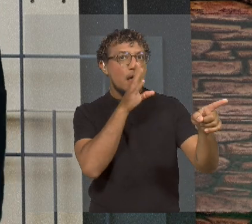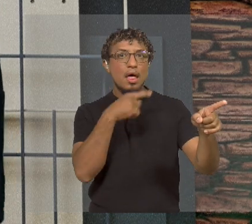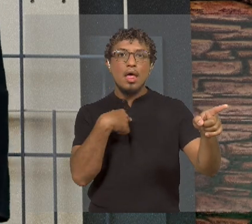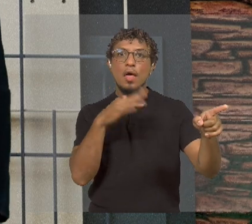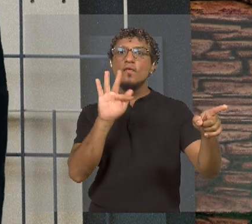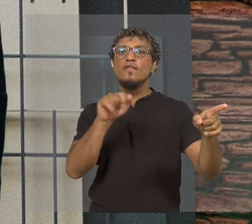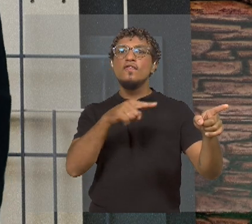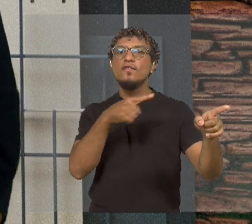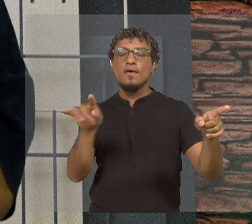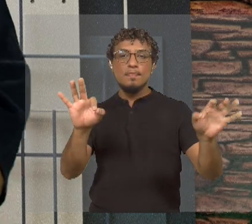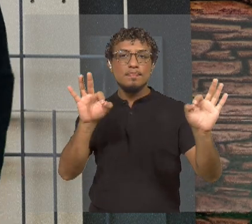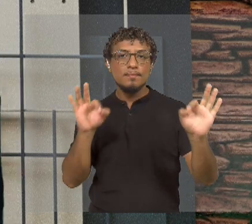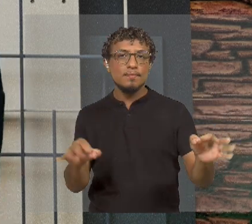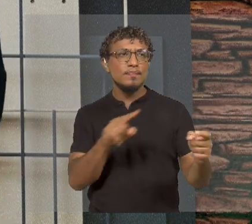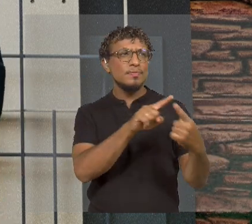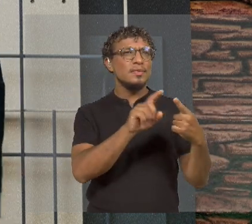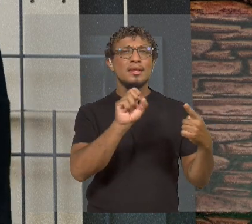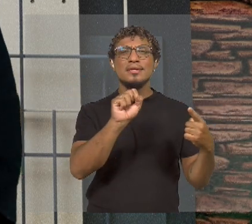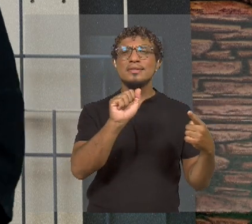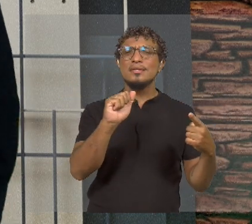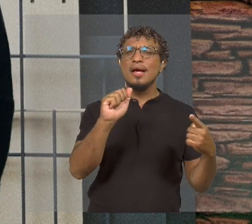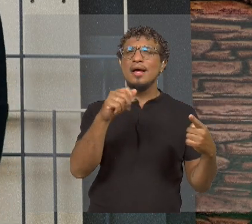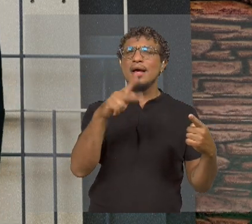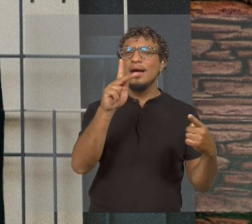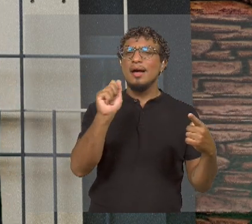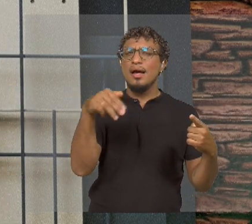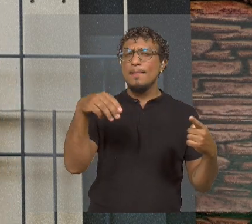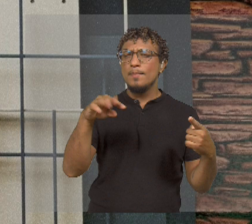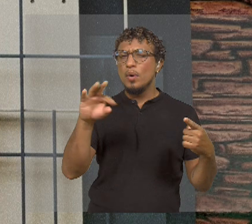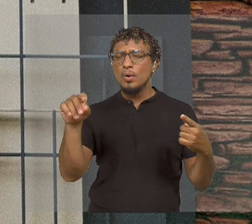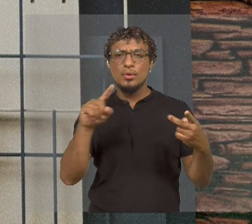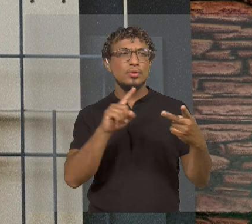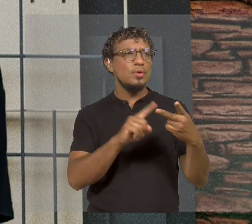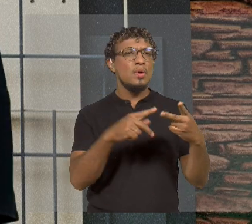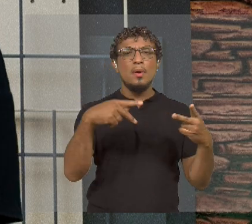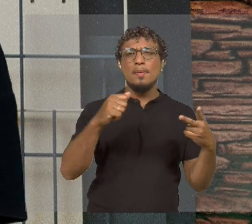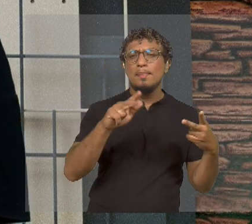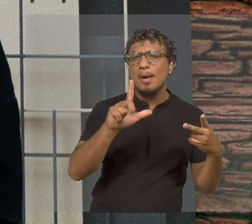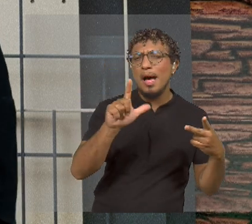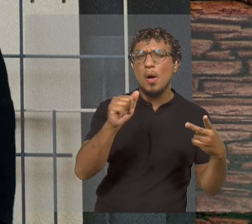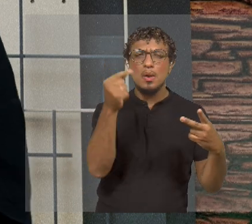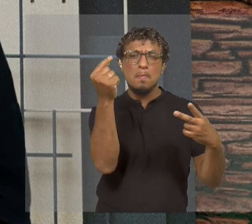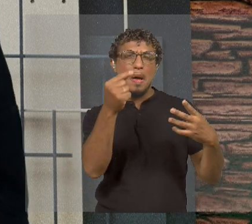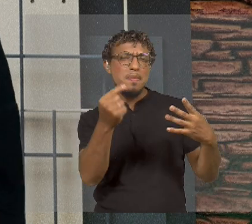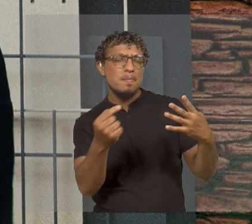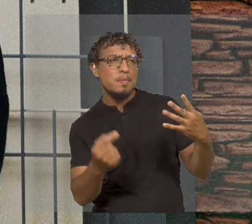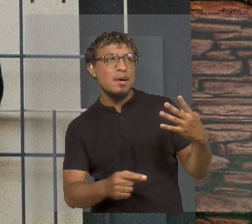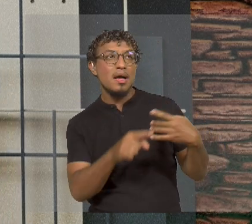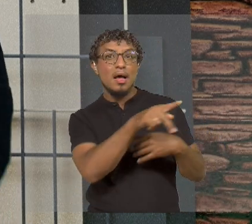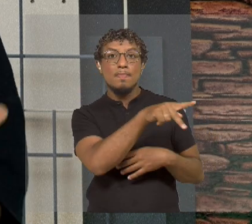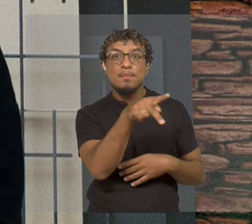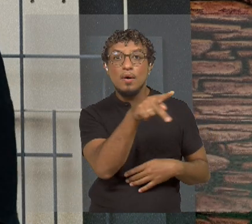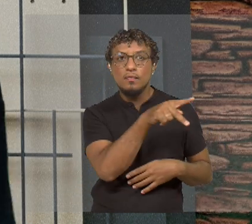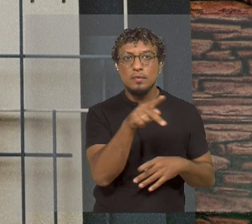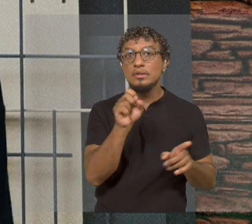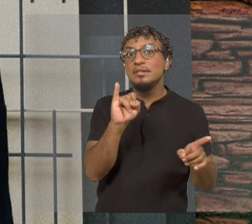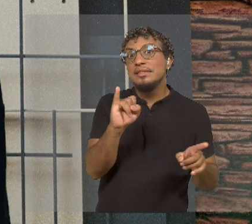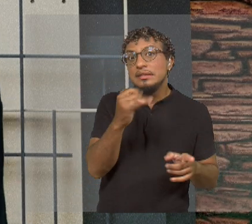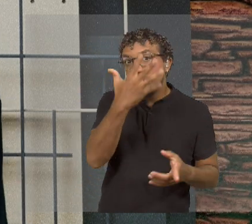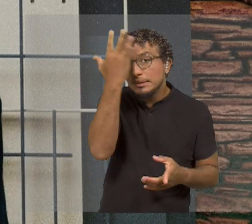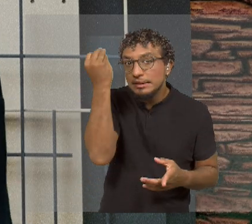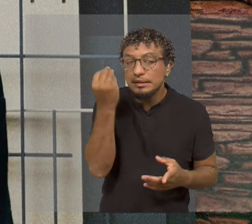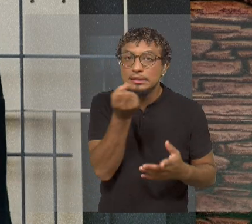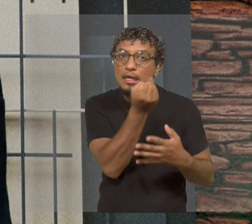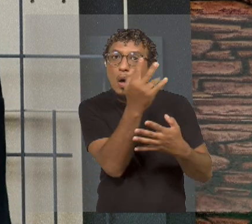fã, né? Que é o Sakamoto, a Jazz, o Valber, a Paula, que são da equipe do Clockwork, que foram os meus professores, se eu esqueci de alguém,